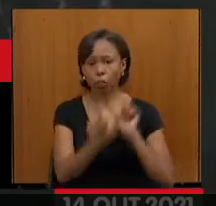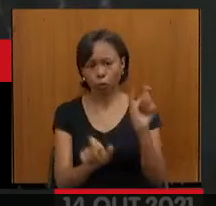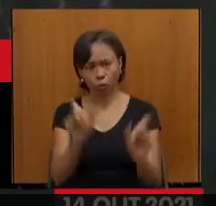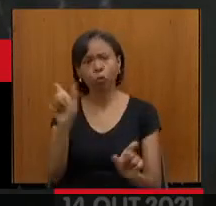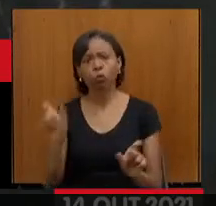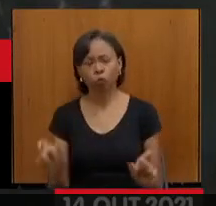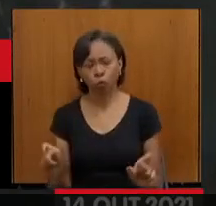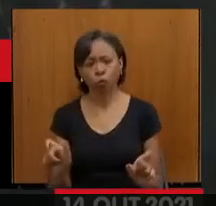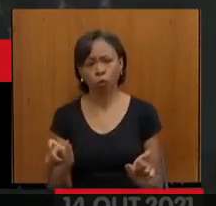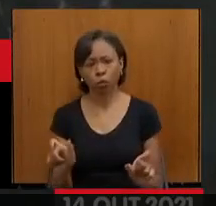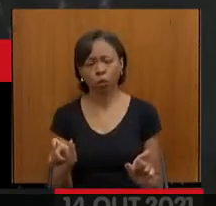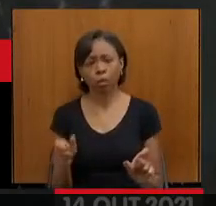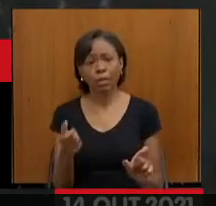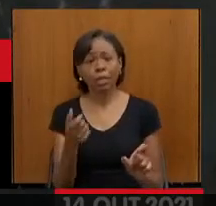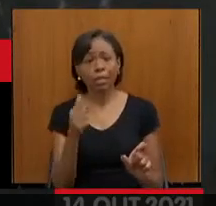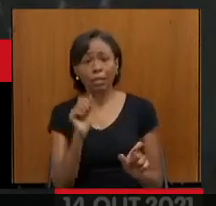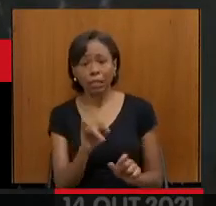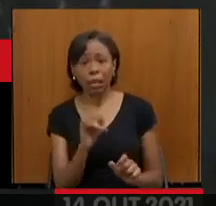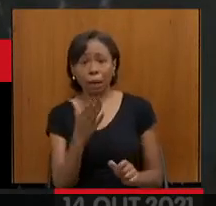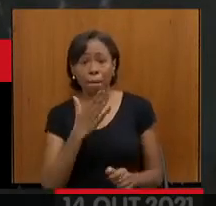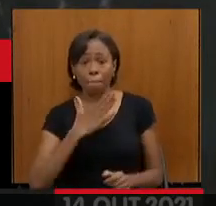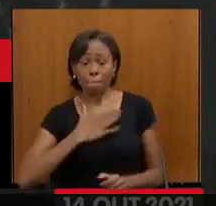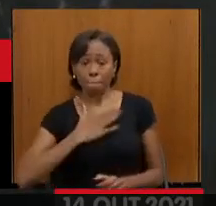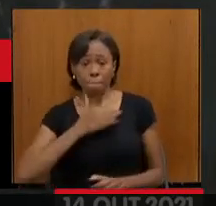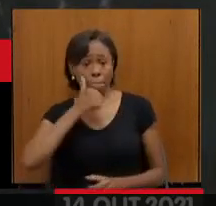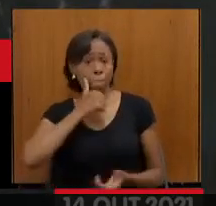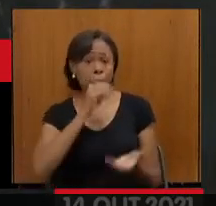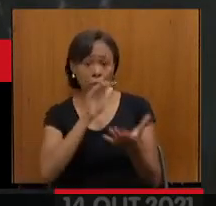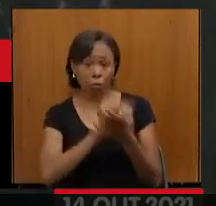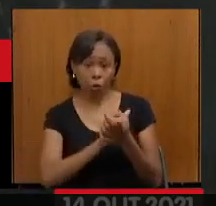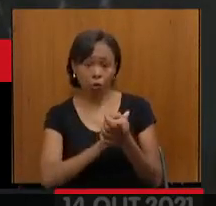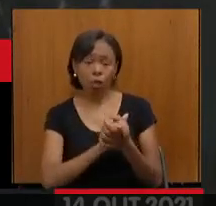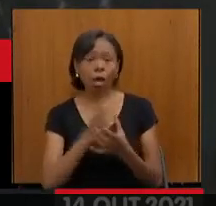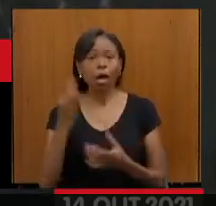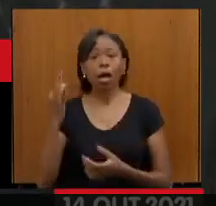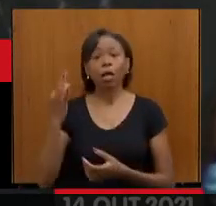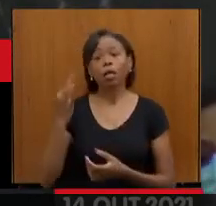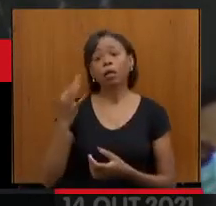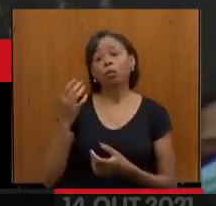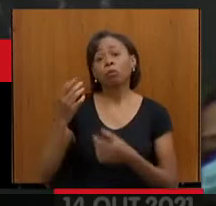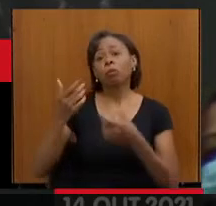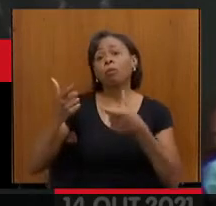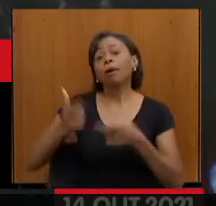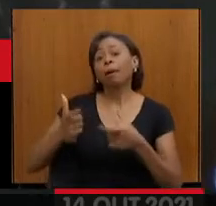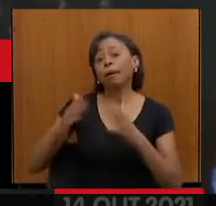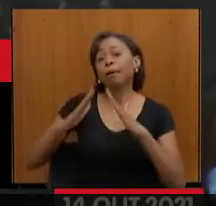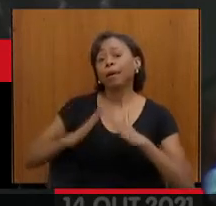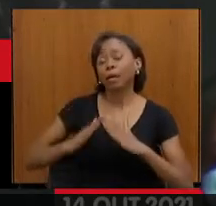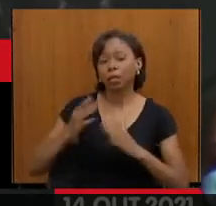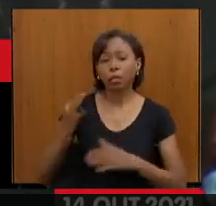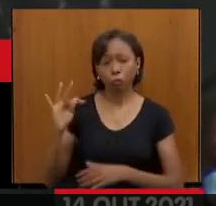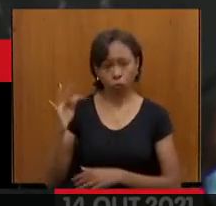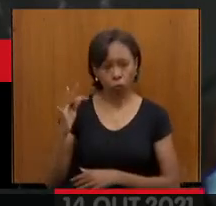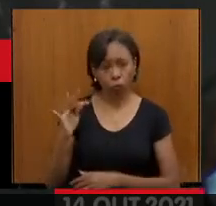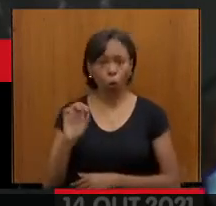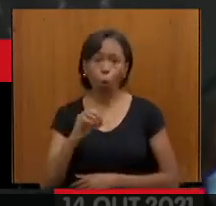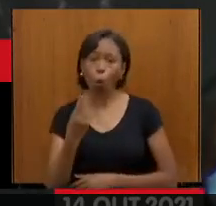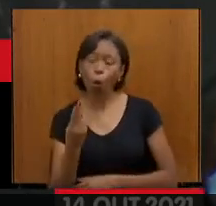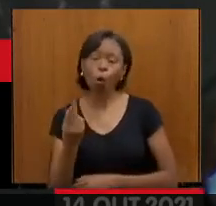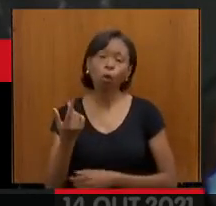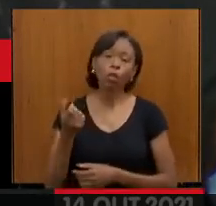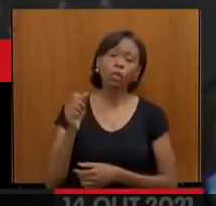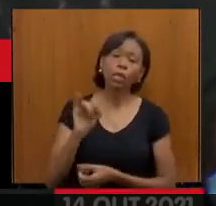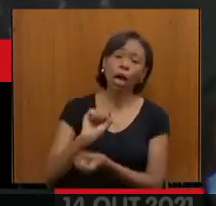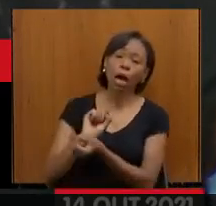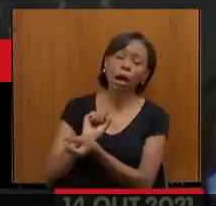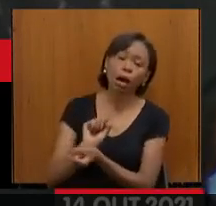visão clara de que, se a minha esposa fosse uma mulher de Teófilo Otoni, se a minha esposa fosse uma quilombola,